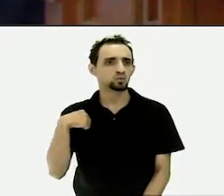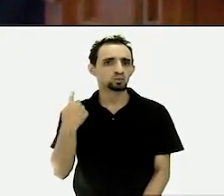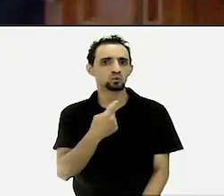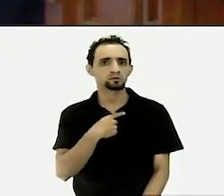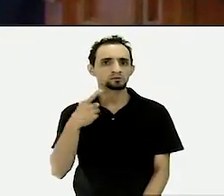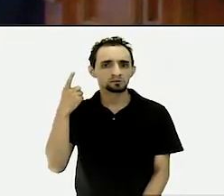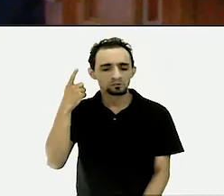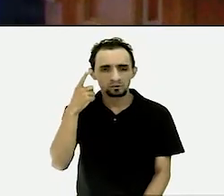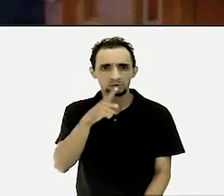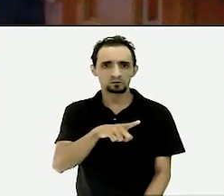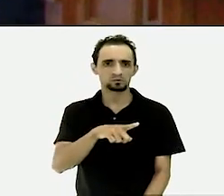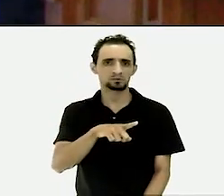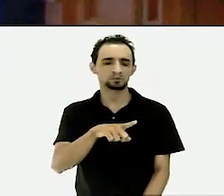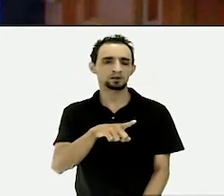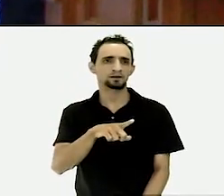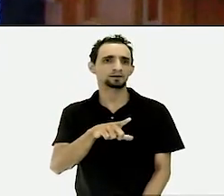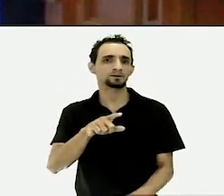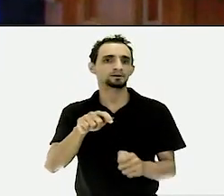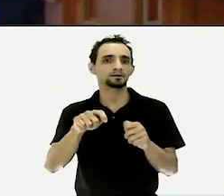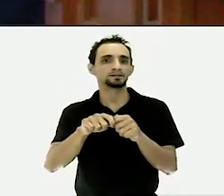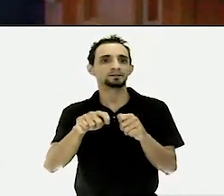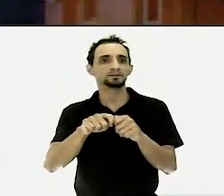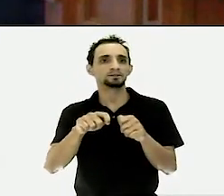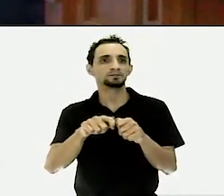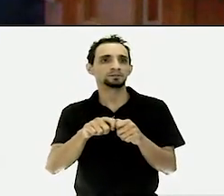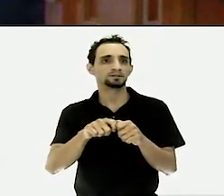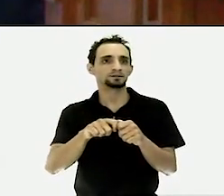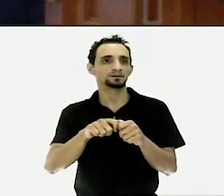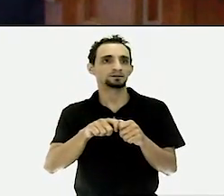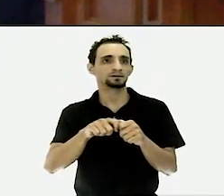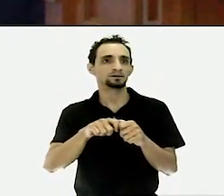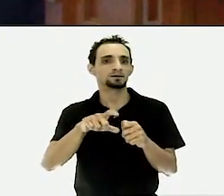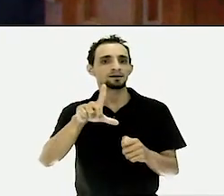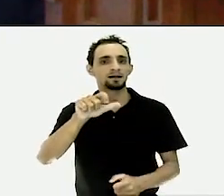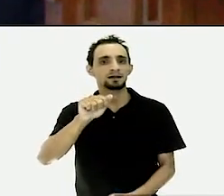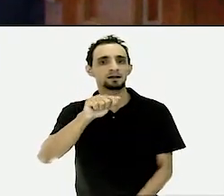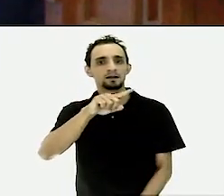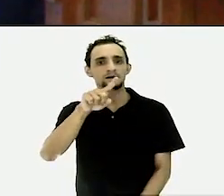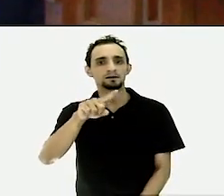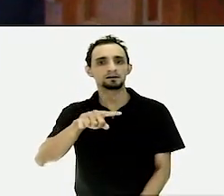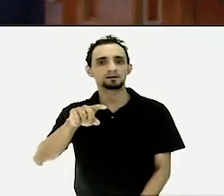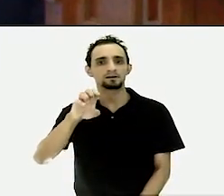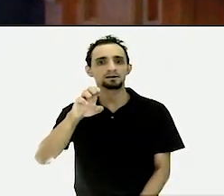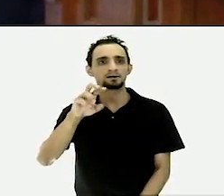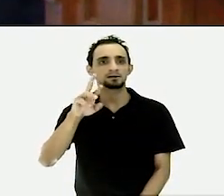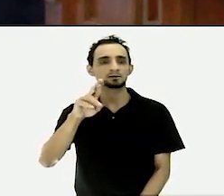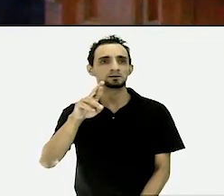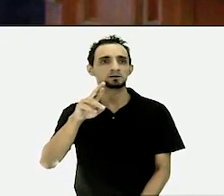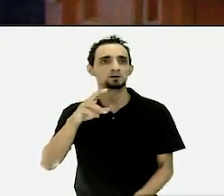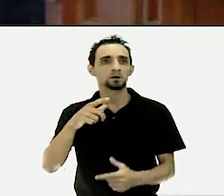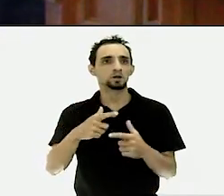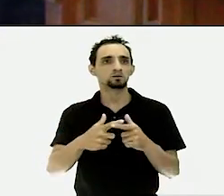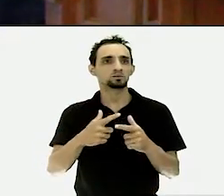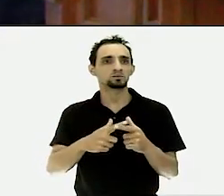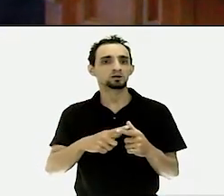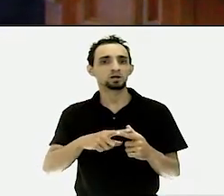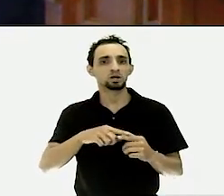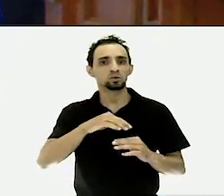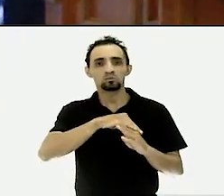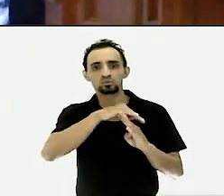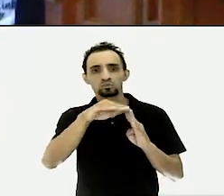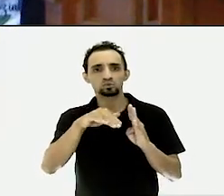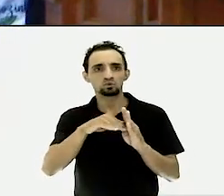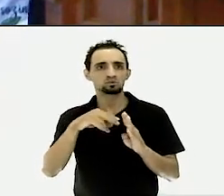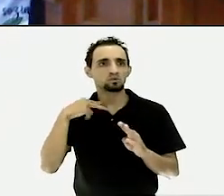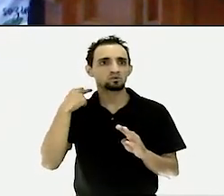é todo contra isso que acontecer, de tirar eles de lá. Pode contar sempre com esse vereador, já conversamos ali nos bastidores